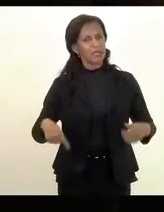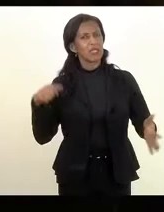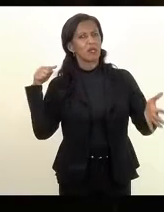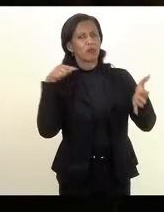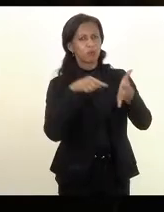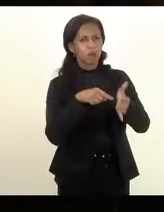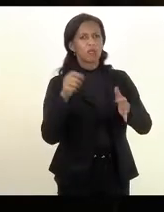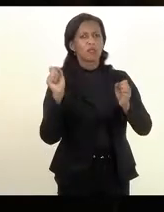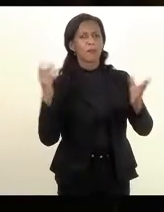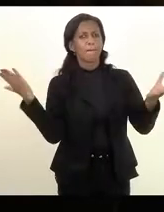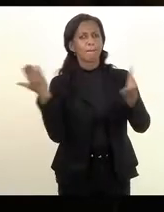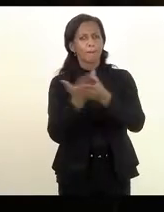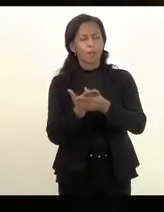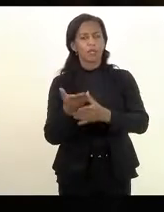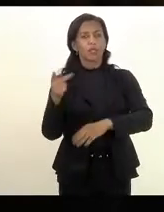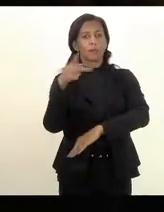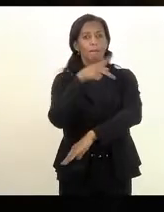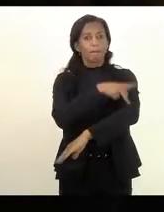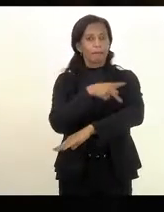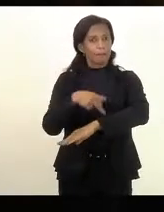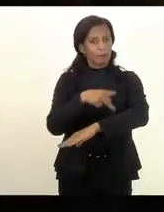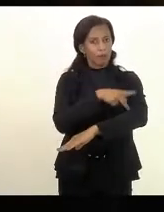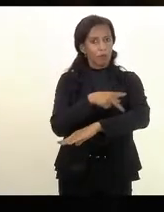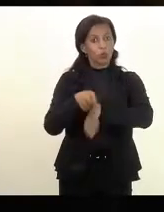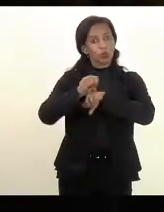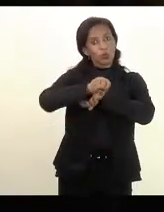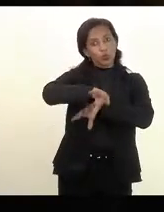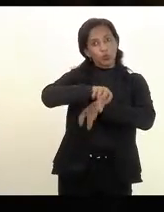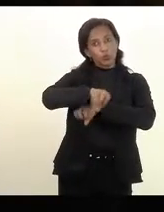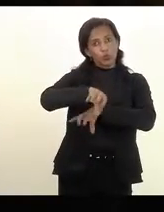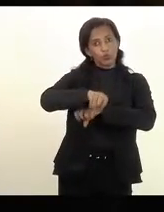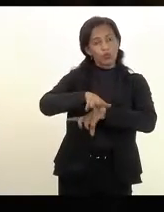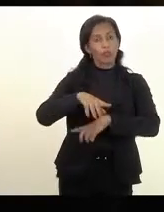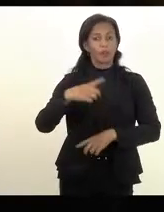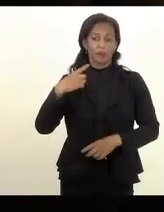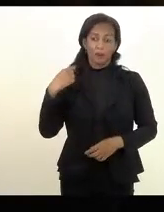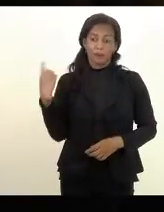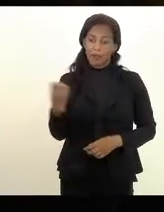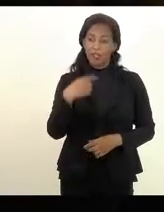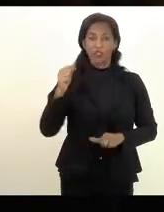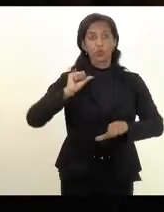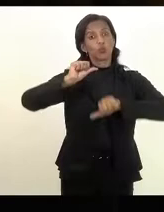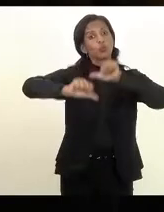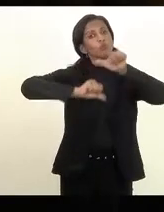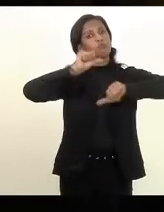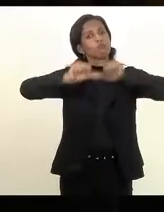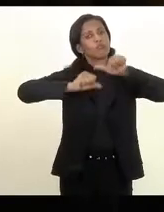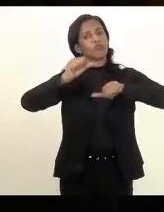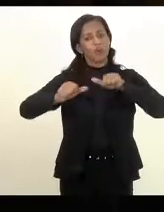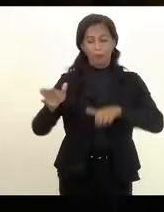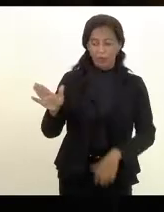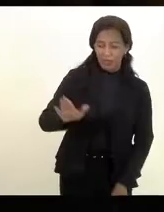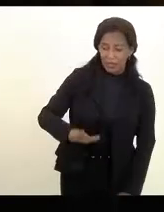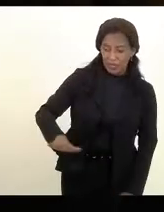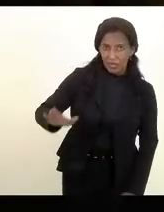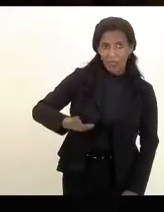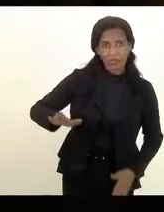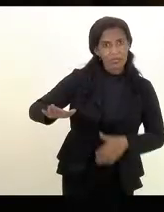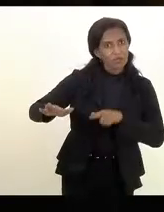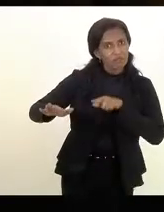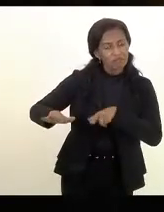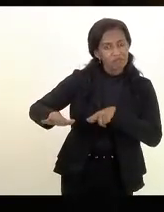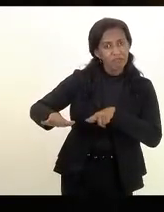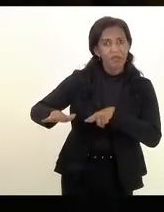em processos pedagógicos e educacionais para que a gente não transforme crianças muitas vezes